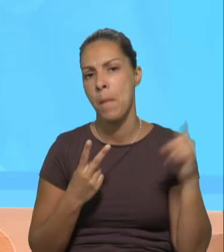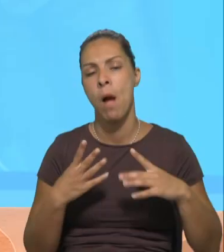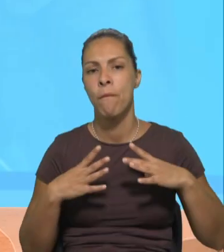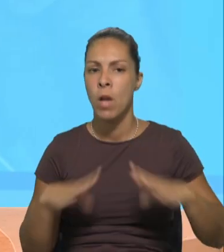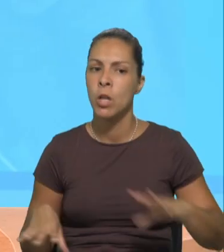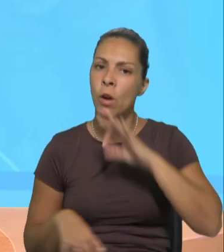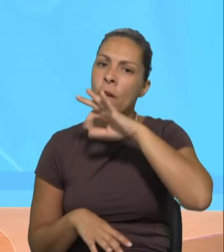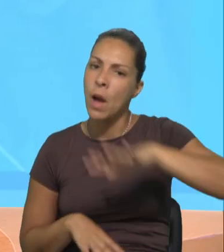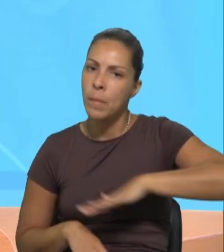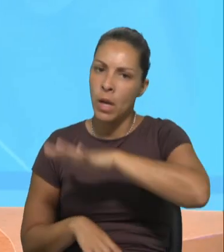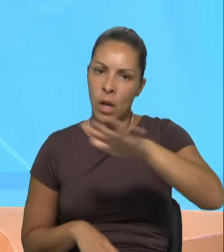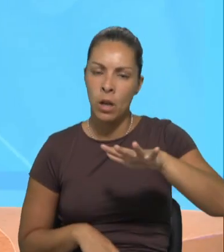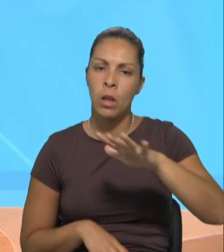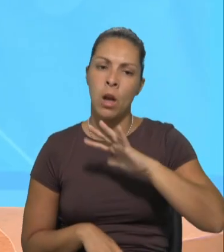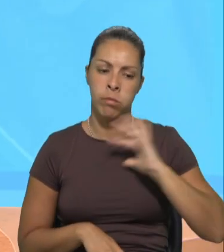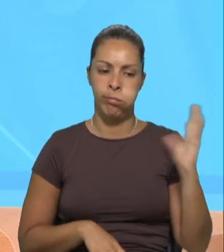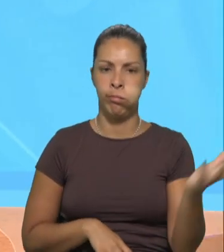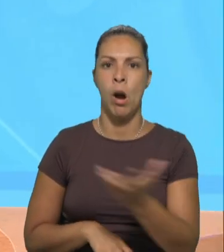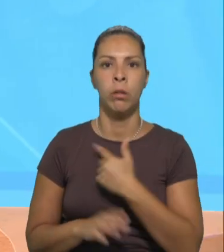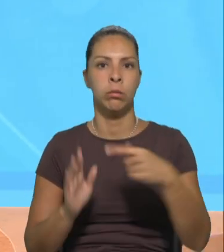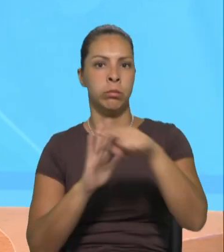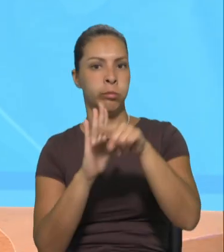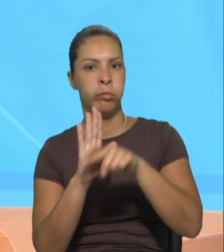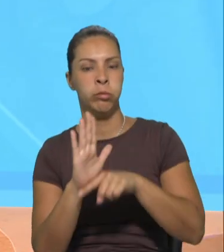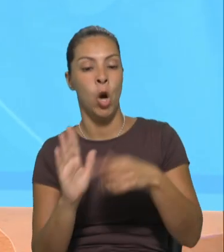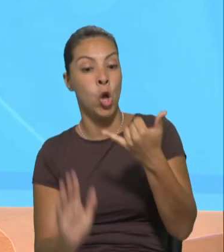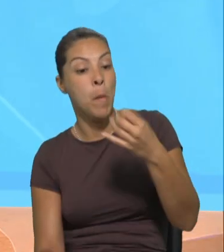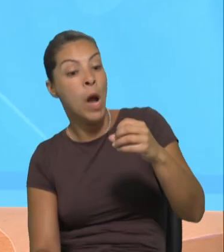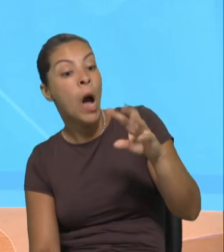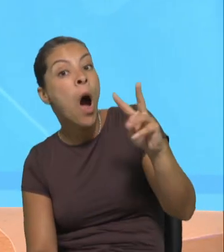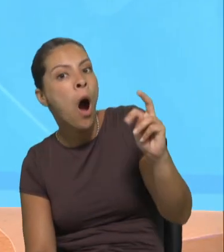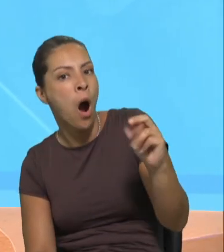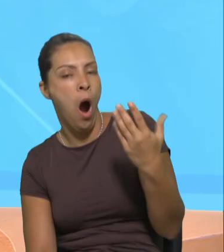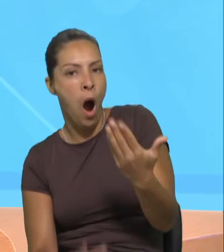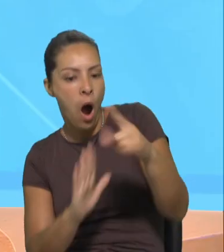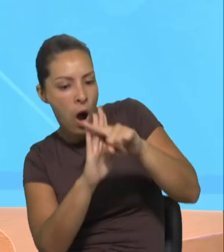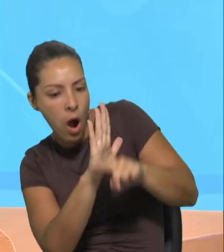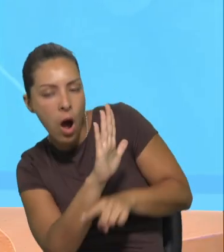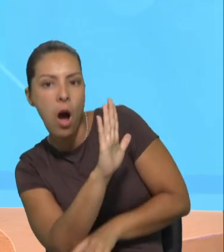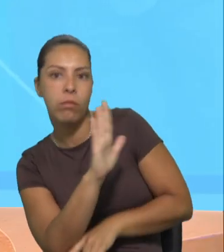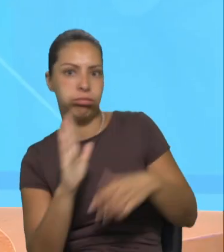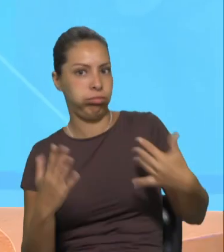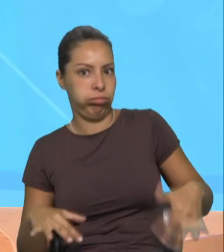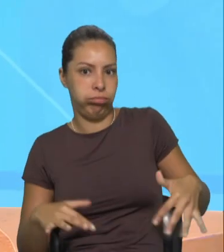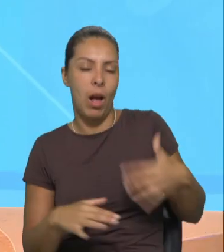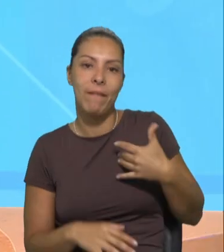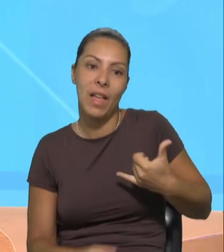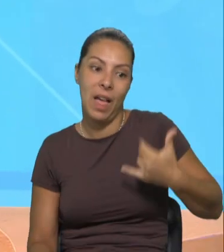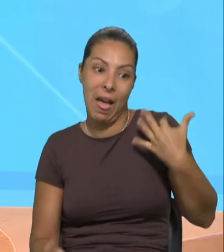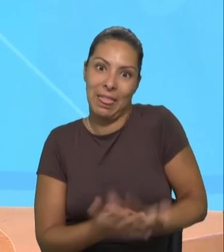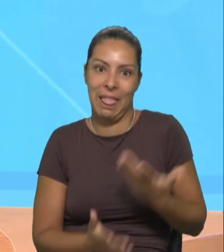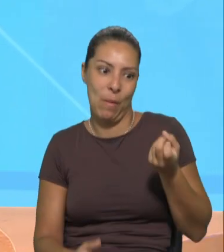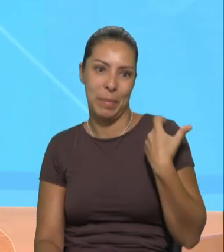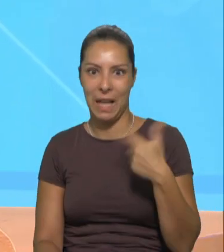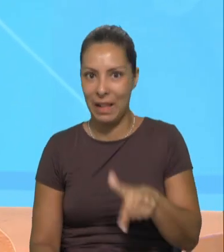com alguma... Eu tenho aqui uma lista desde 2013, portanto tinha aqui desde 2013 até 25 todas estas, e